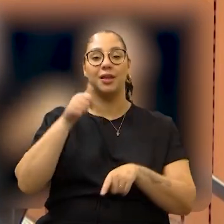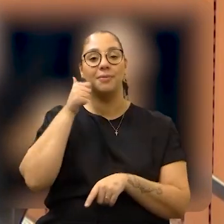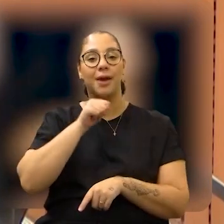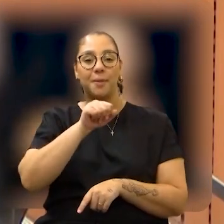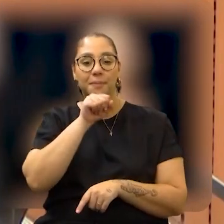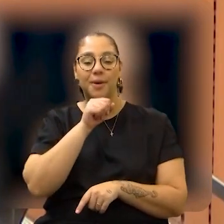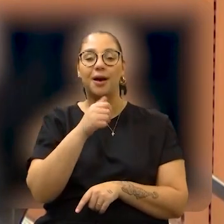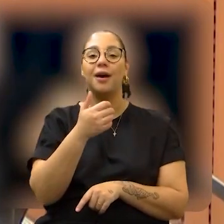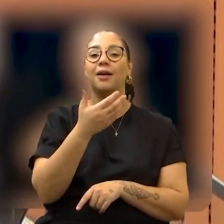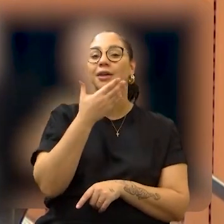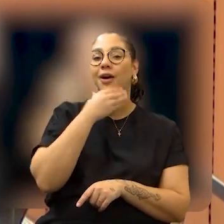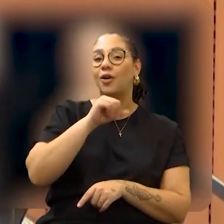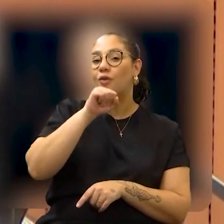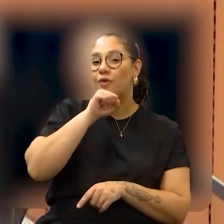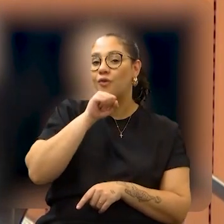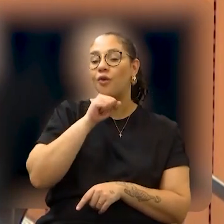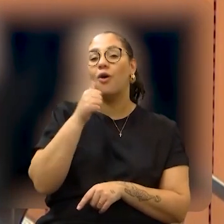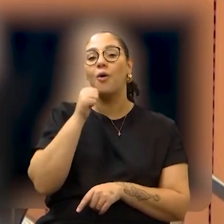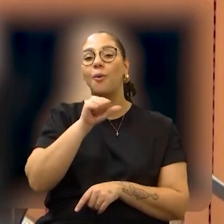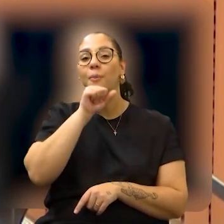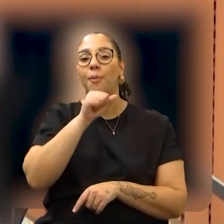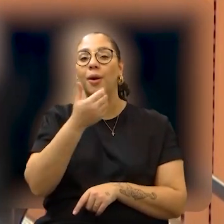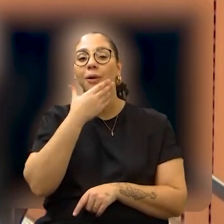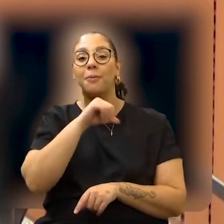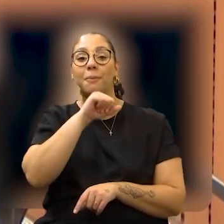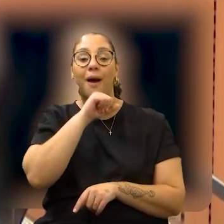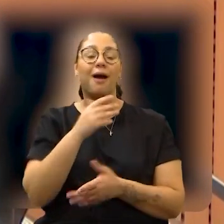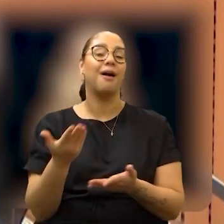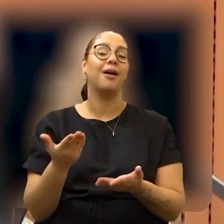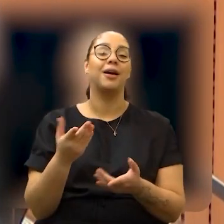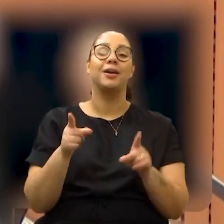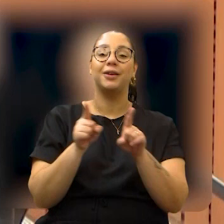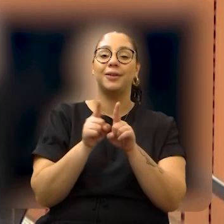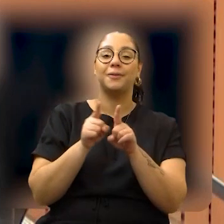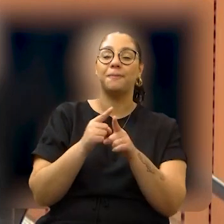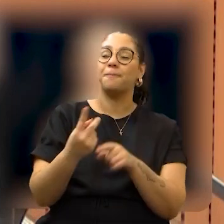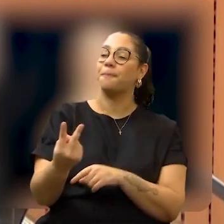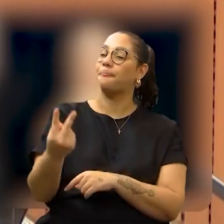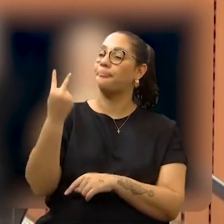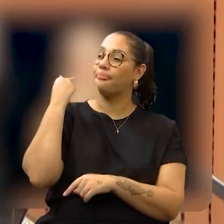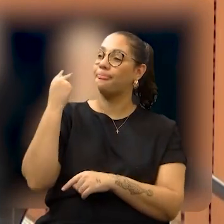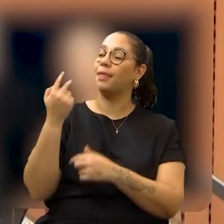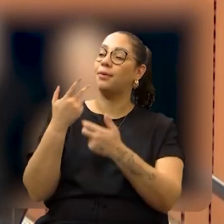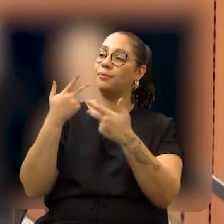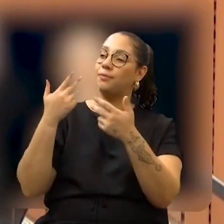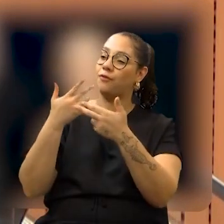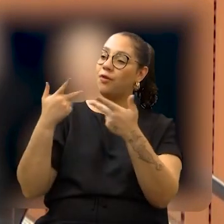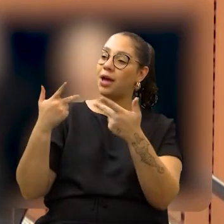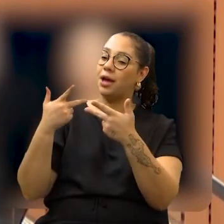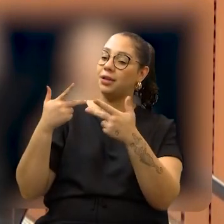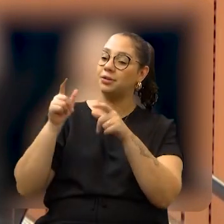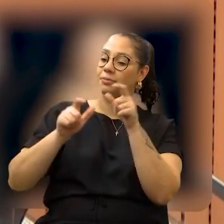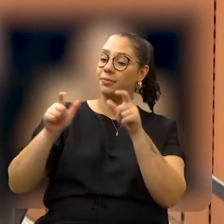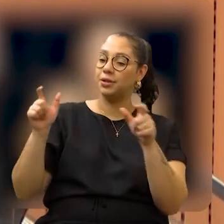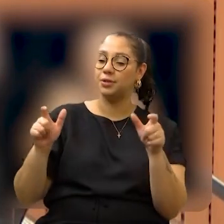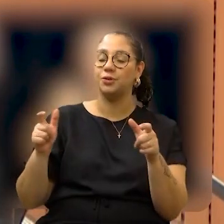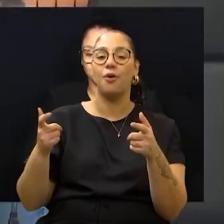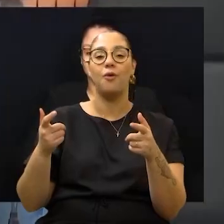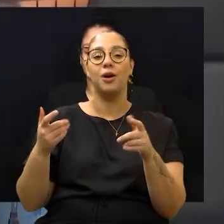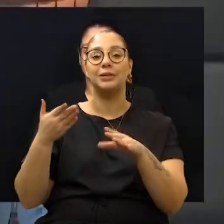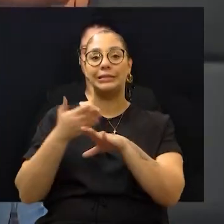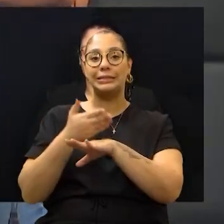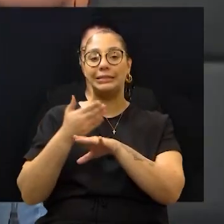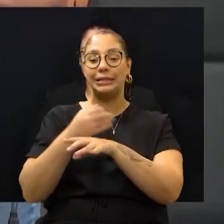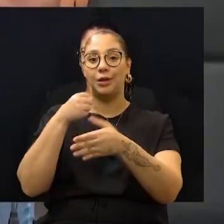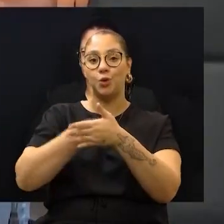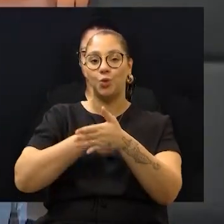mãe, minha avó, os pais e as mães. E quero fazer memória também, assim, de tantos companheiros que estiveram conosco na luta.